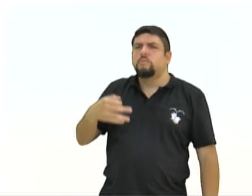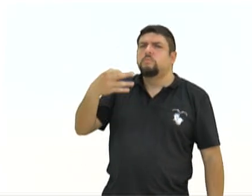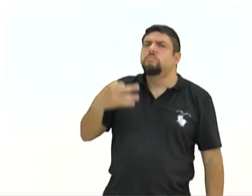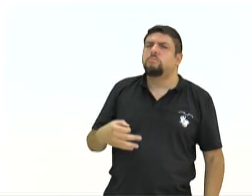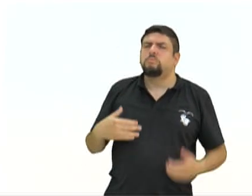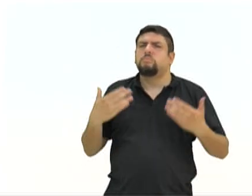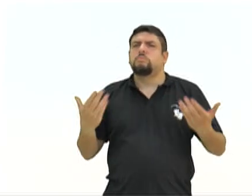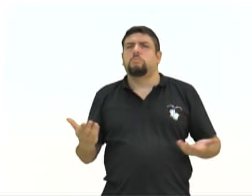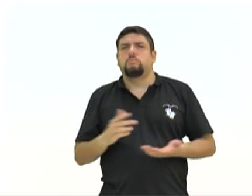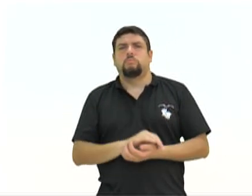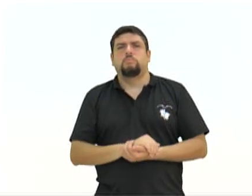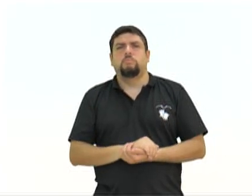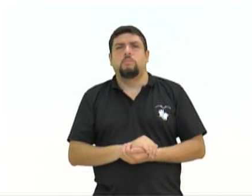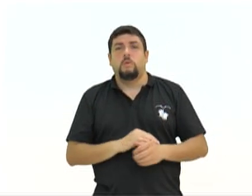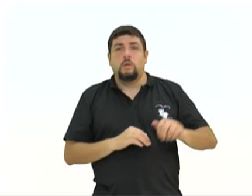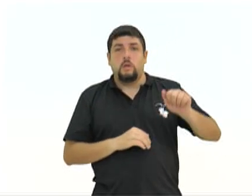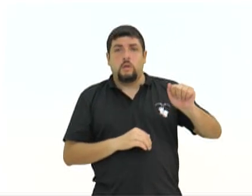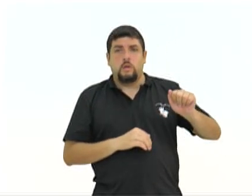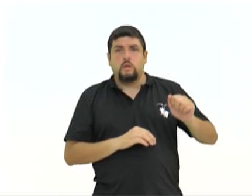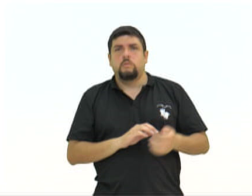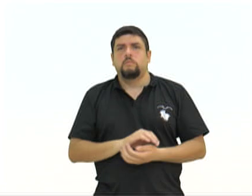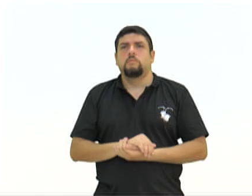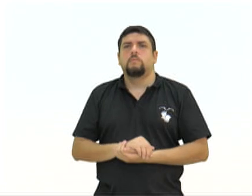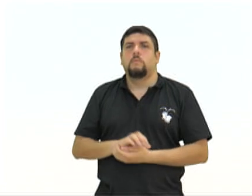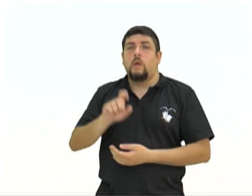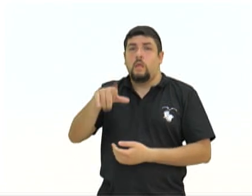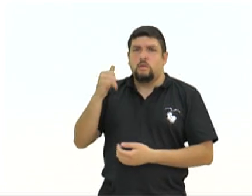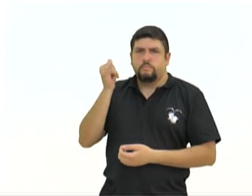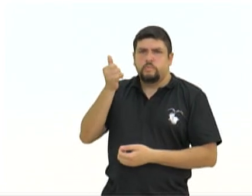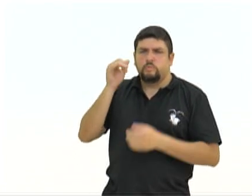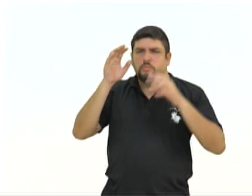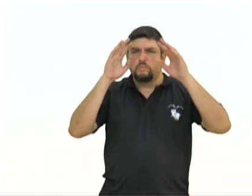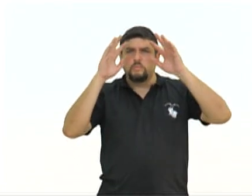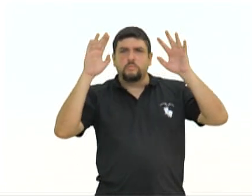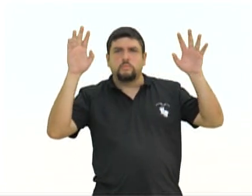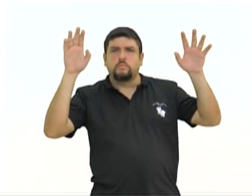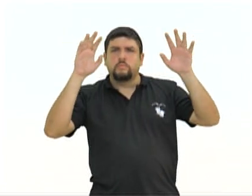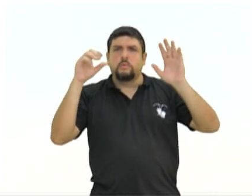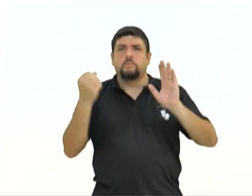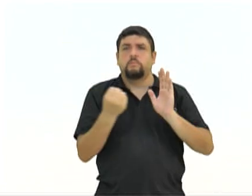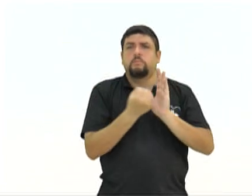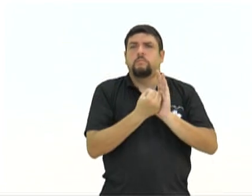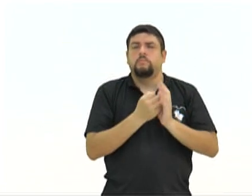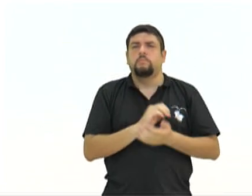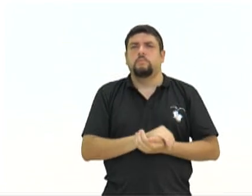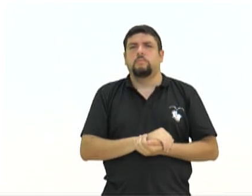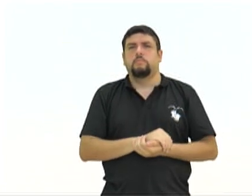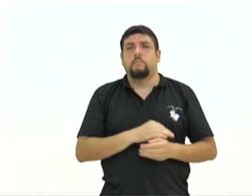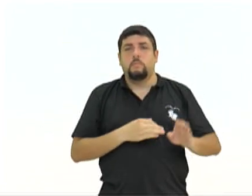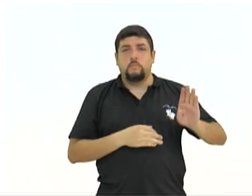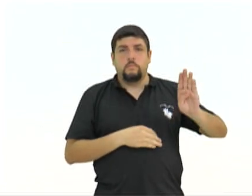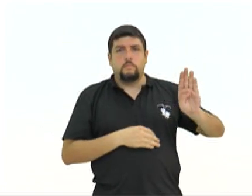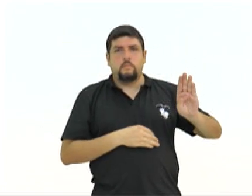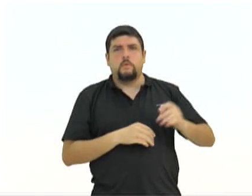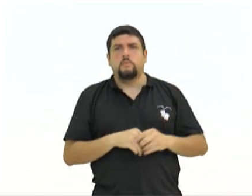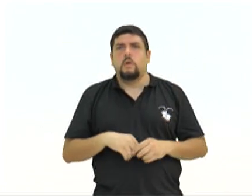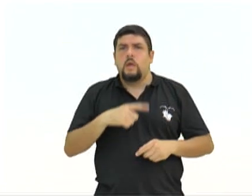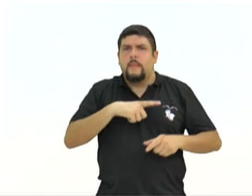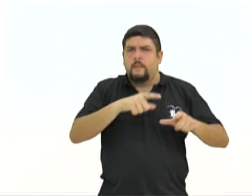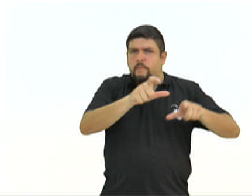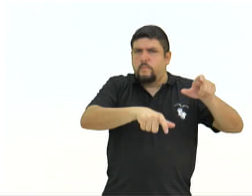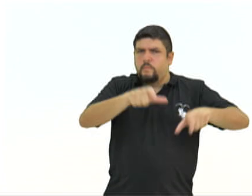Alternativa A. Trata-se de uma narrativa de teor fantástico e simbólico? B. Apresenta personagens ou seres